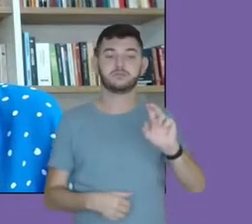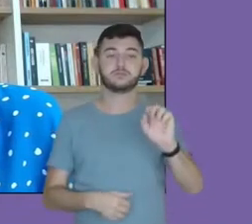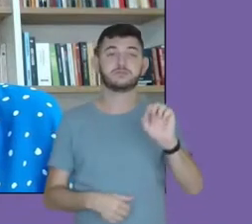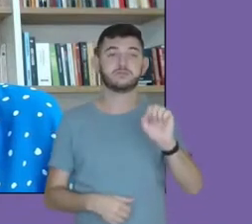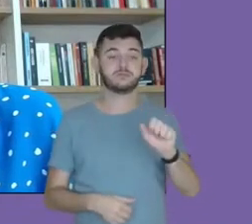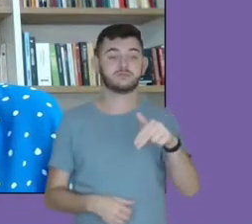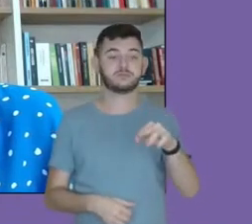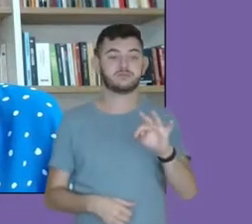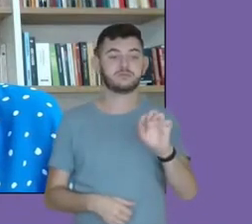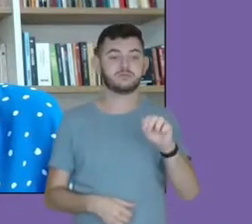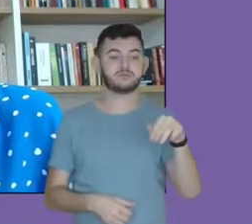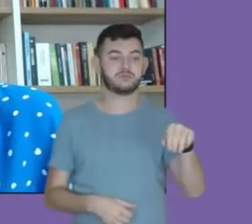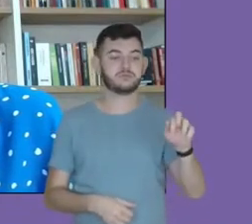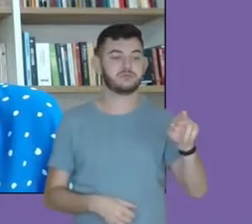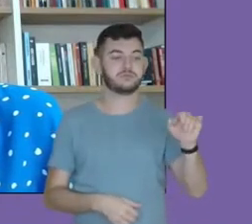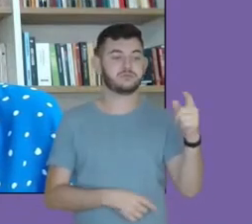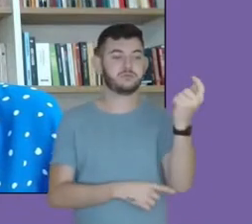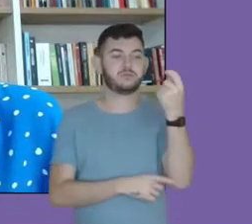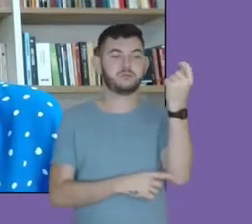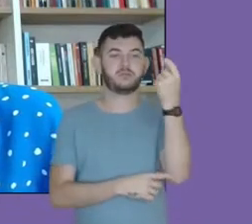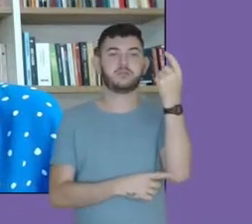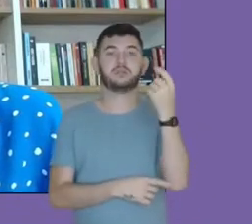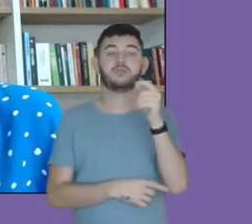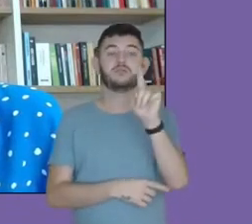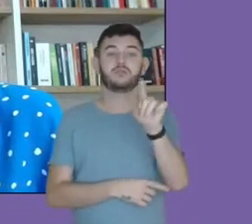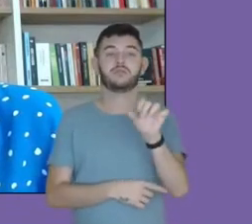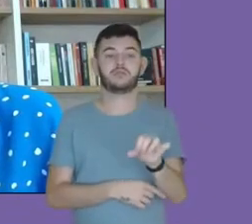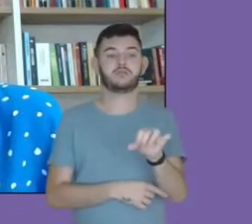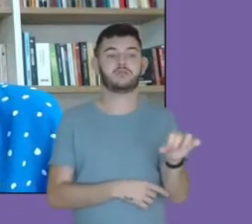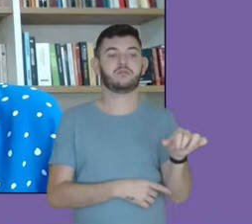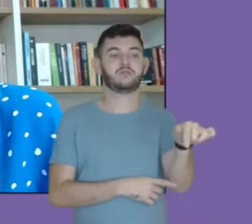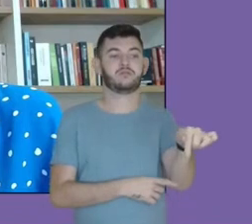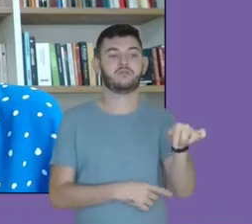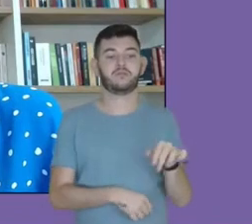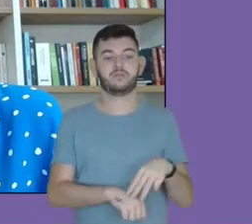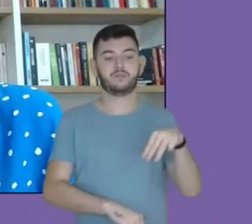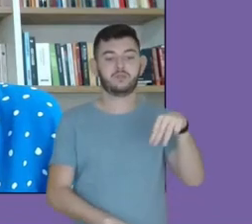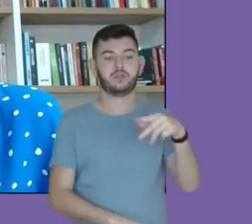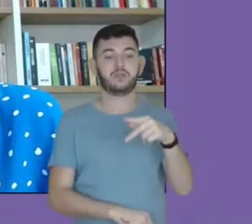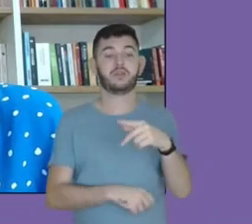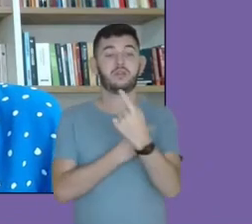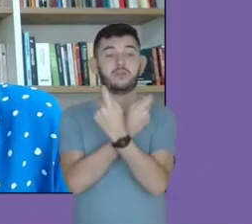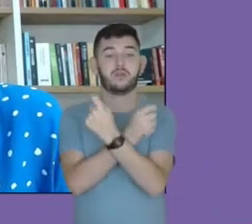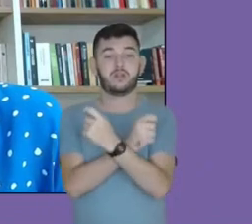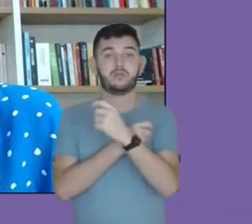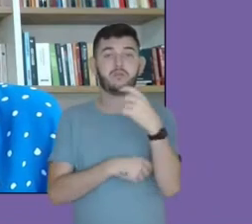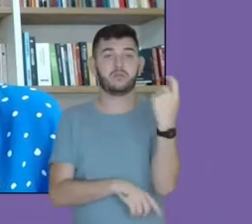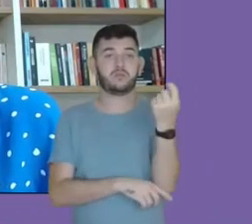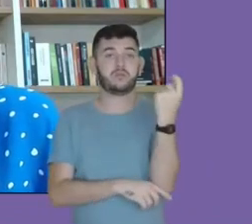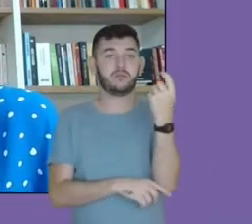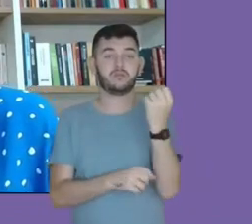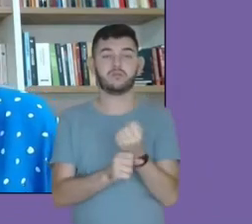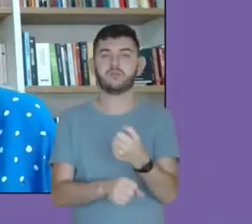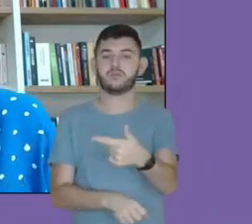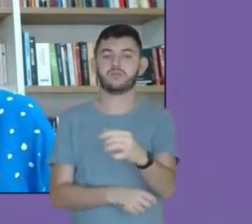em 1987, e fez mestrado pela PUC do Rio Grande do Sul em 2002.